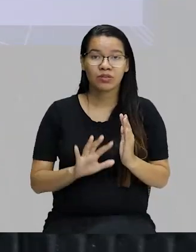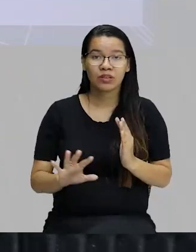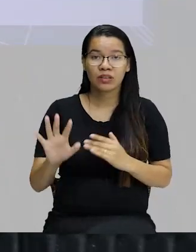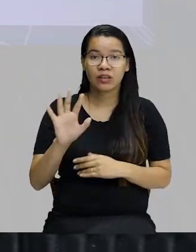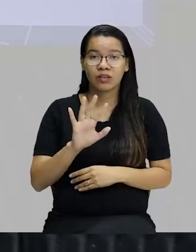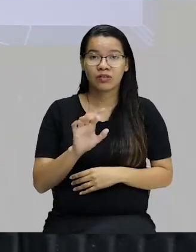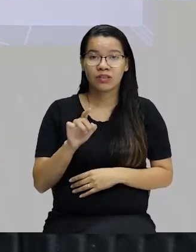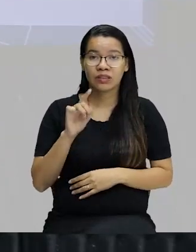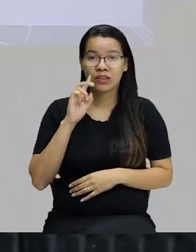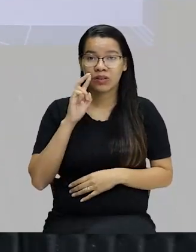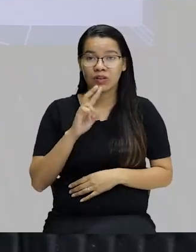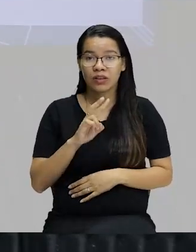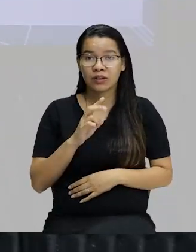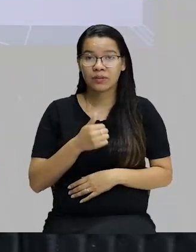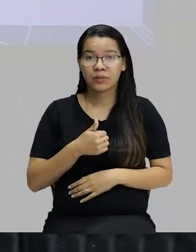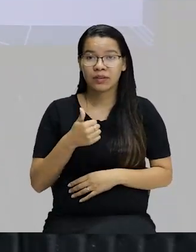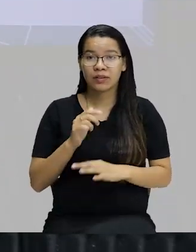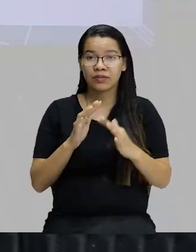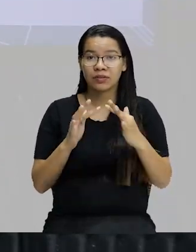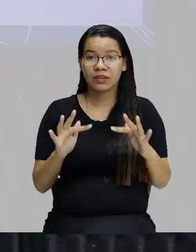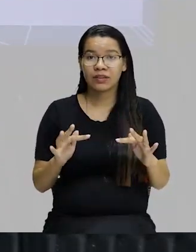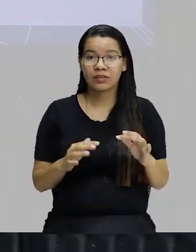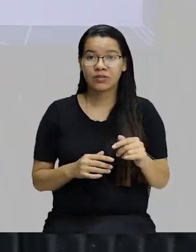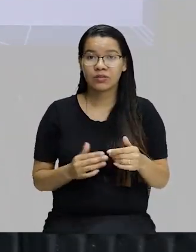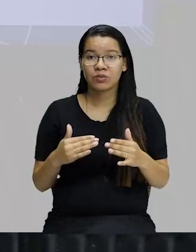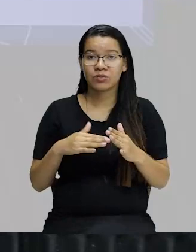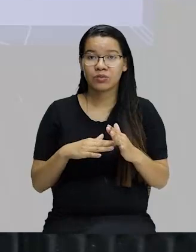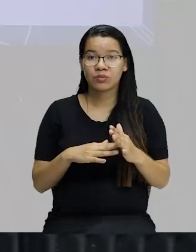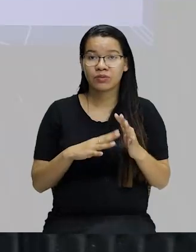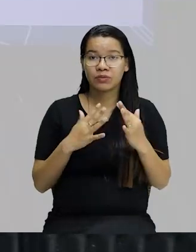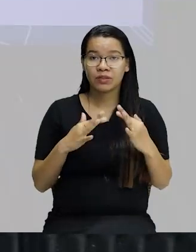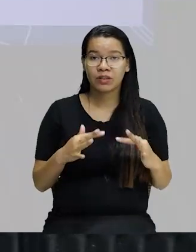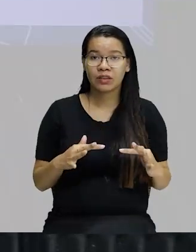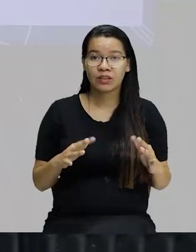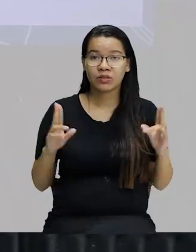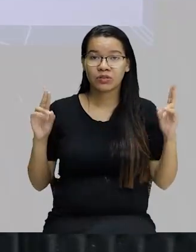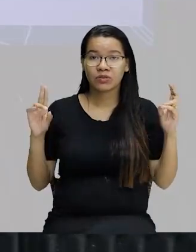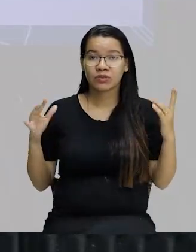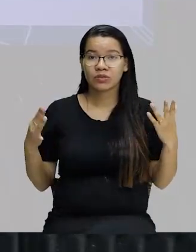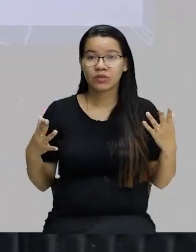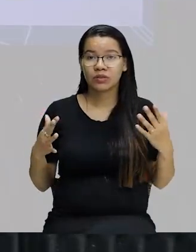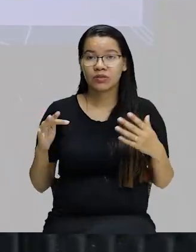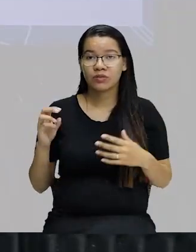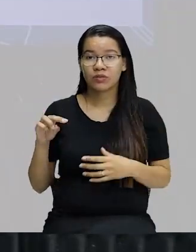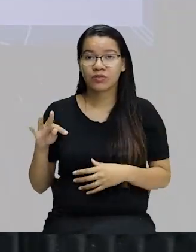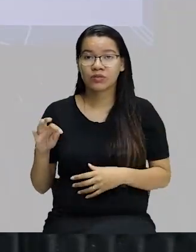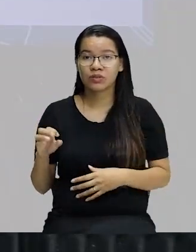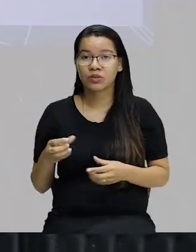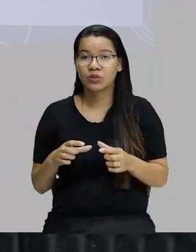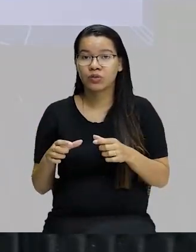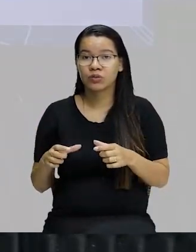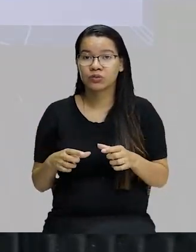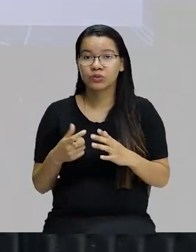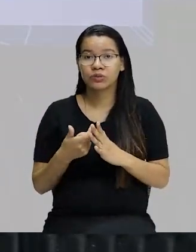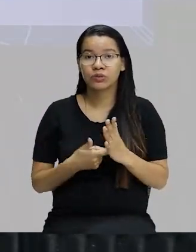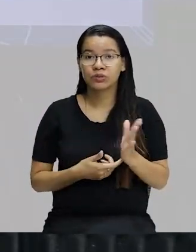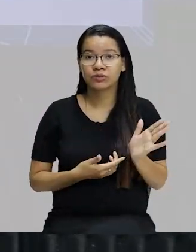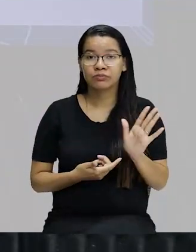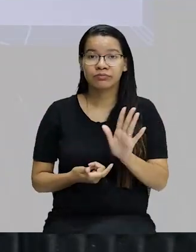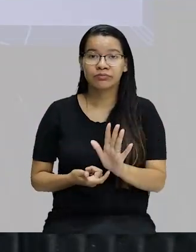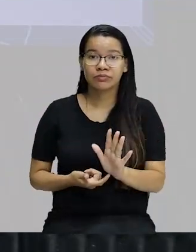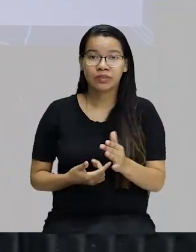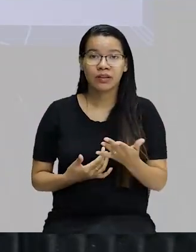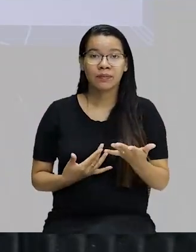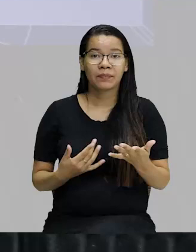olha primeira frase, última frase, o título, a fonte, de onde aquele texto veio. Então, é uma